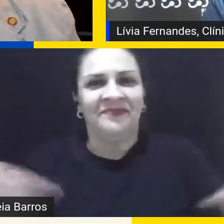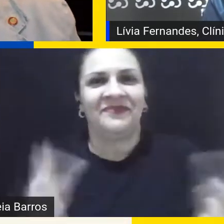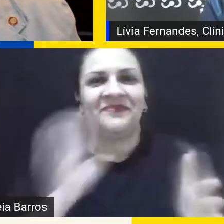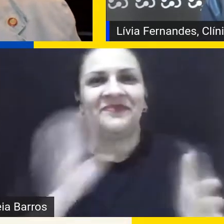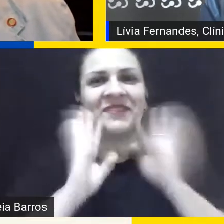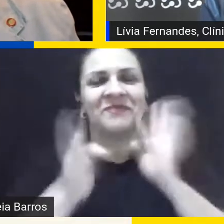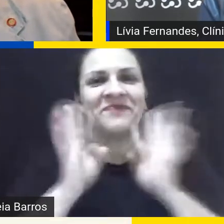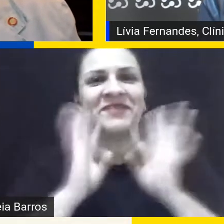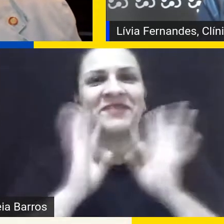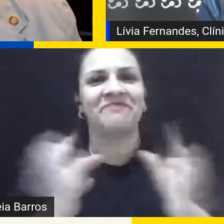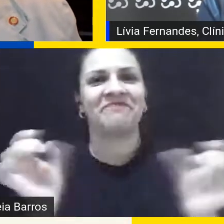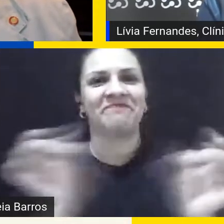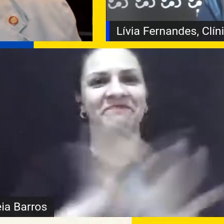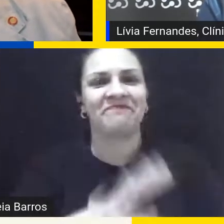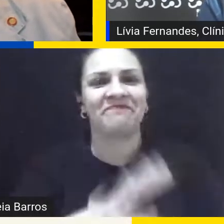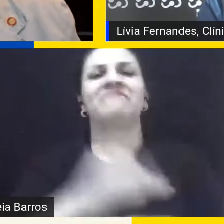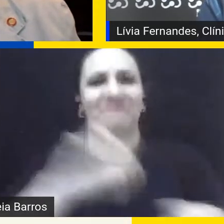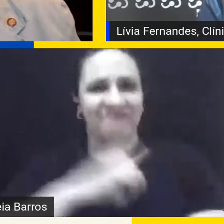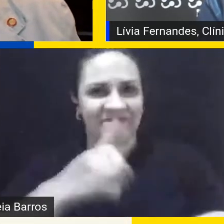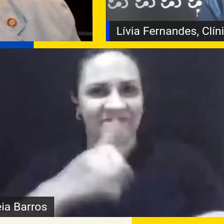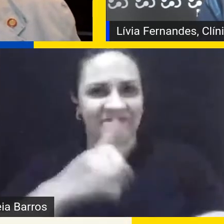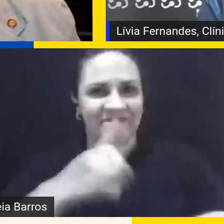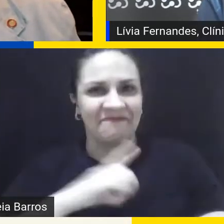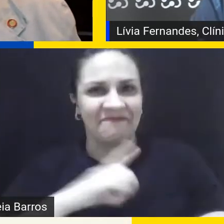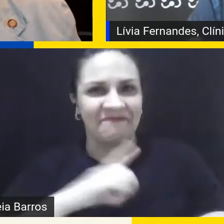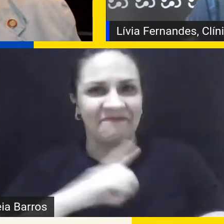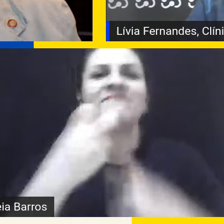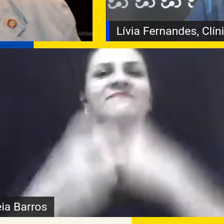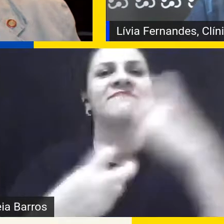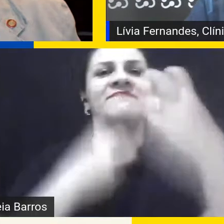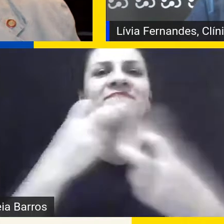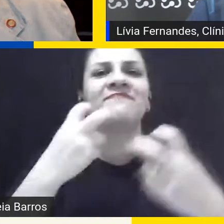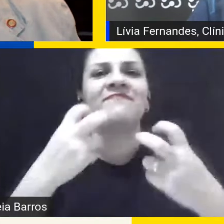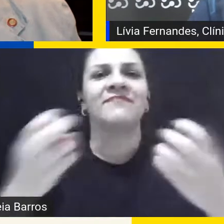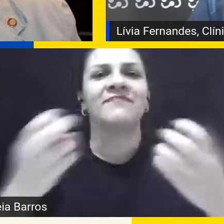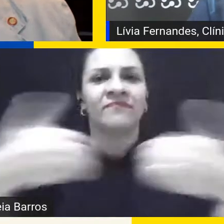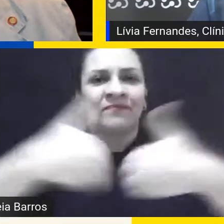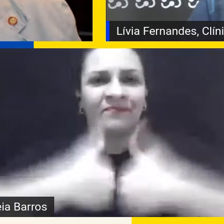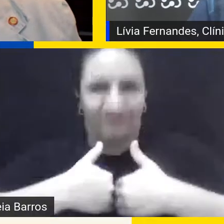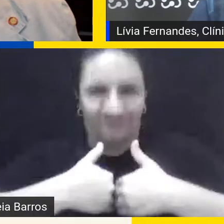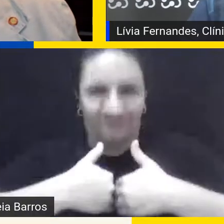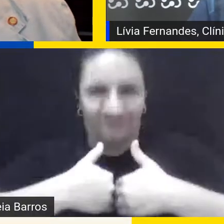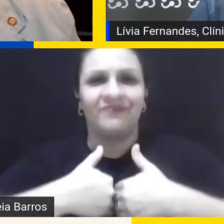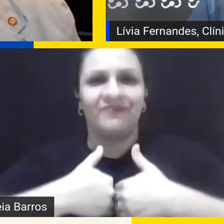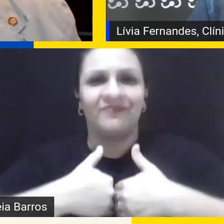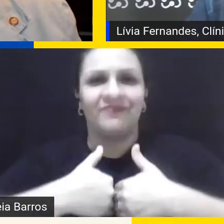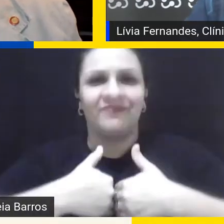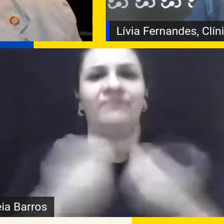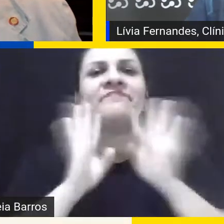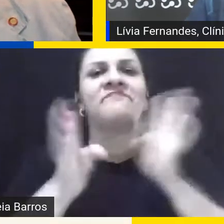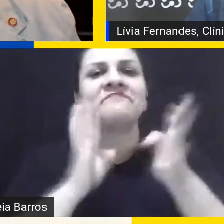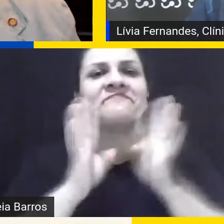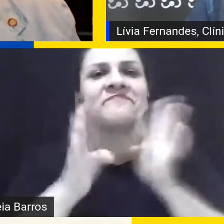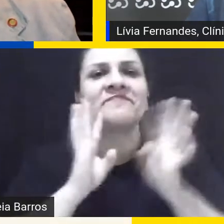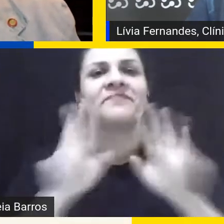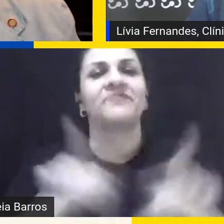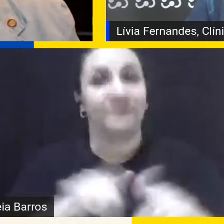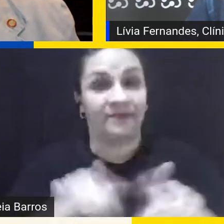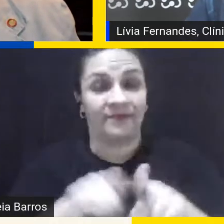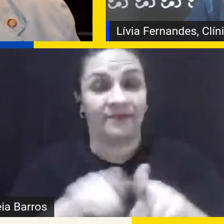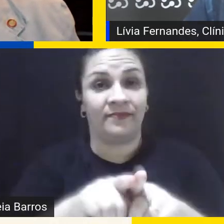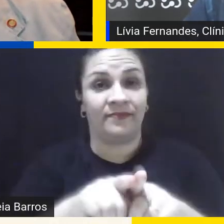no Facebook da Voz do Autismo, no Facebook da Comissão